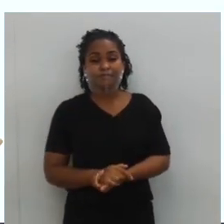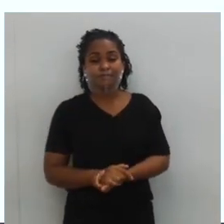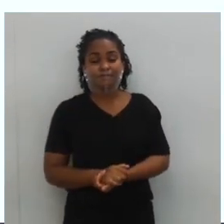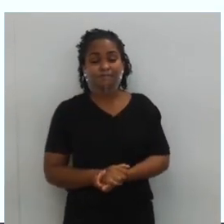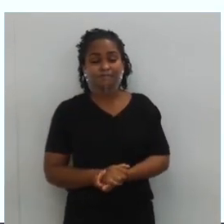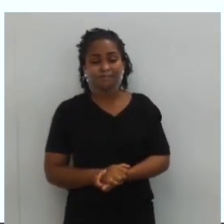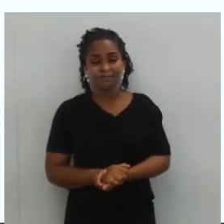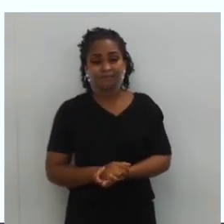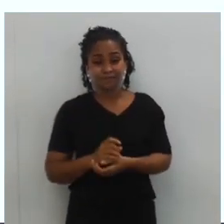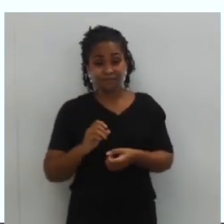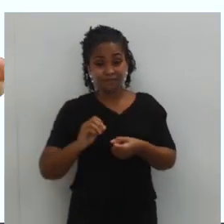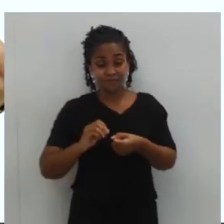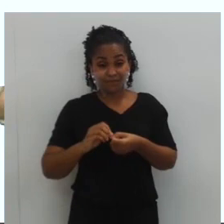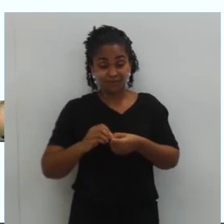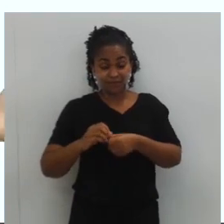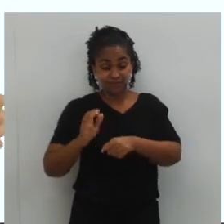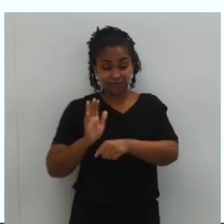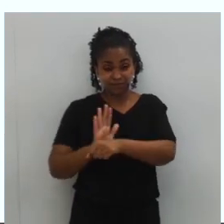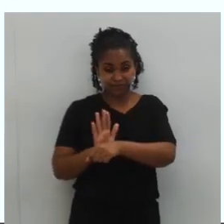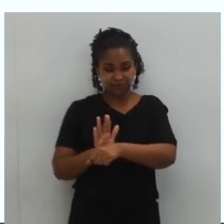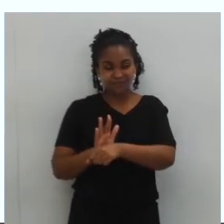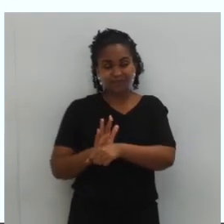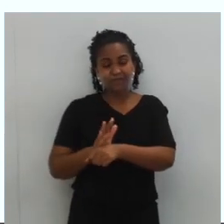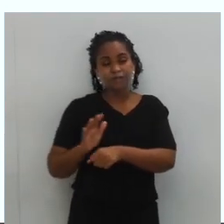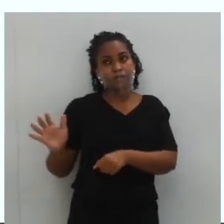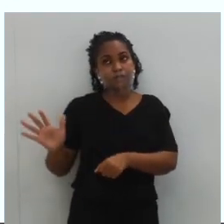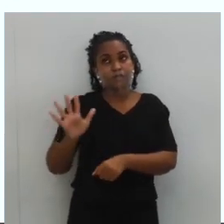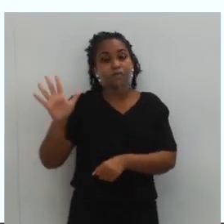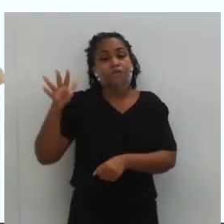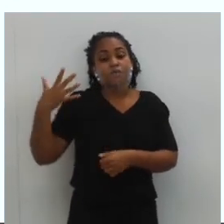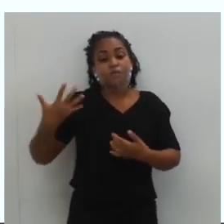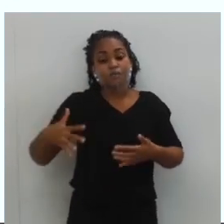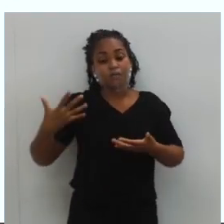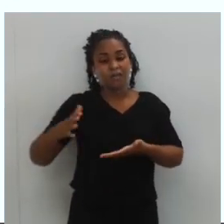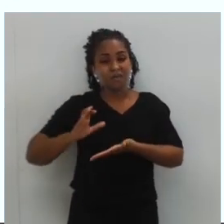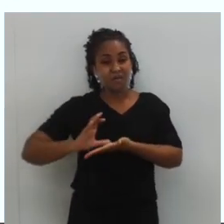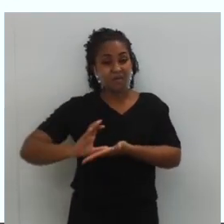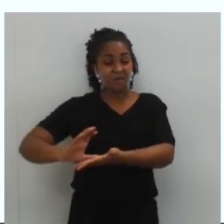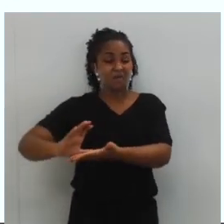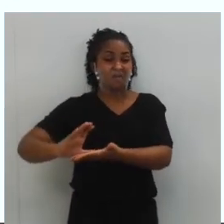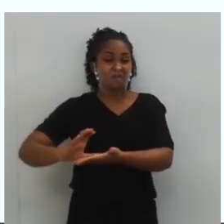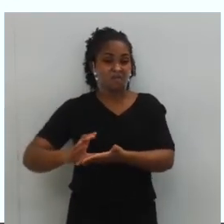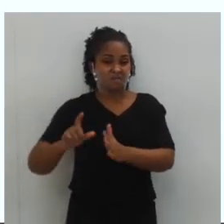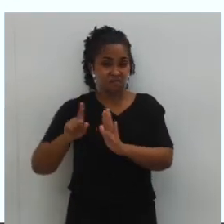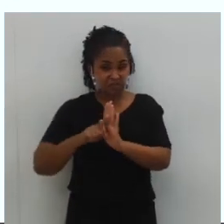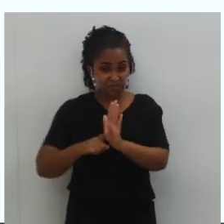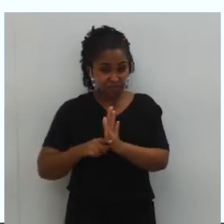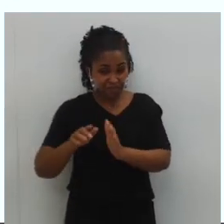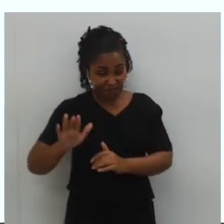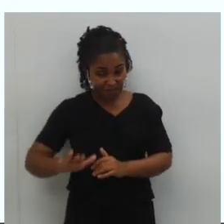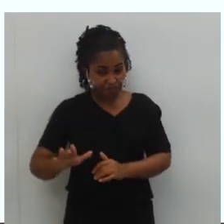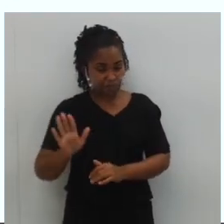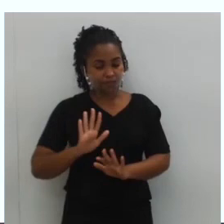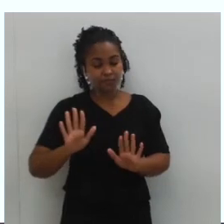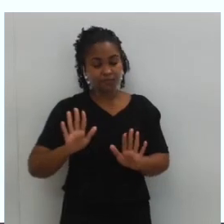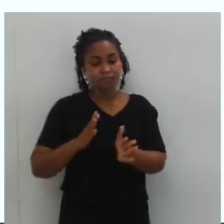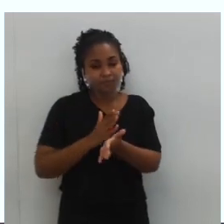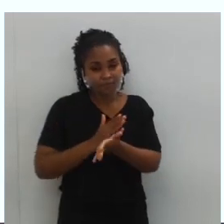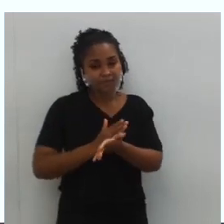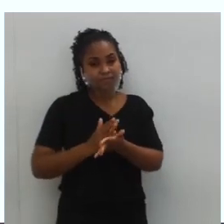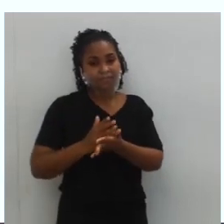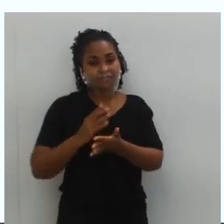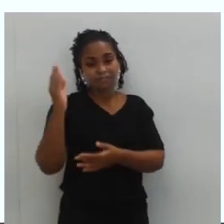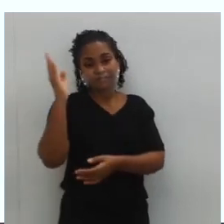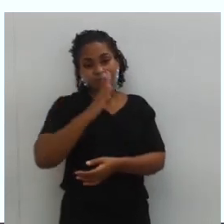fazer um filme de cinema, é muito caro, não é um projeto barato. Então, no início do cinema